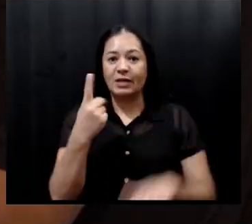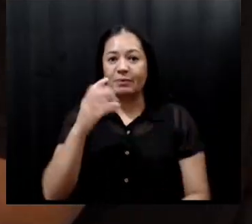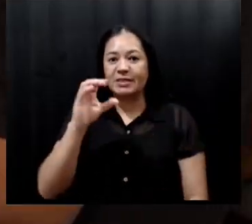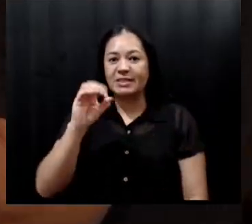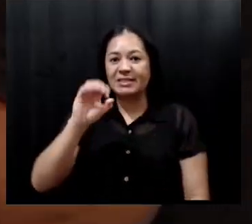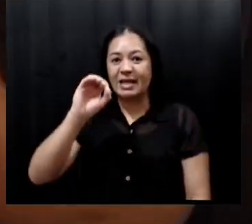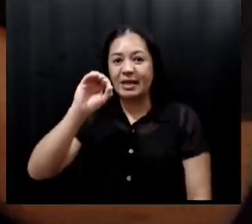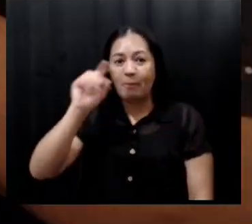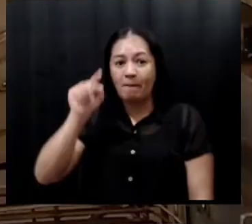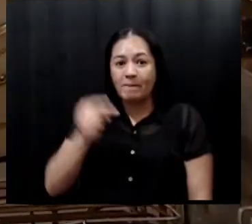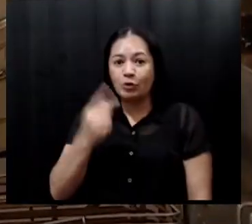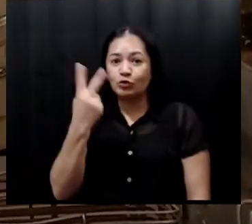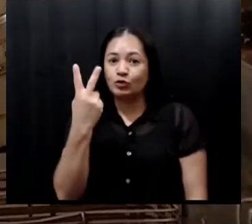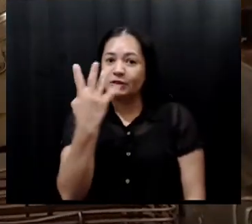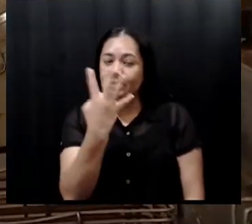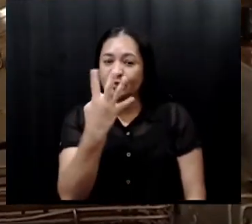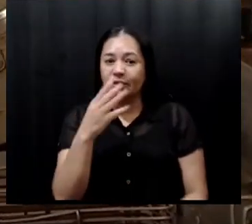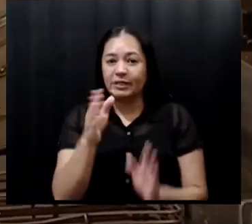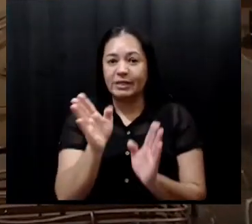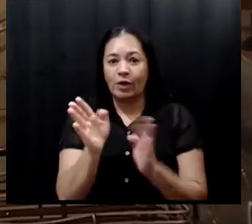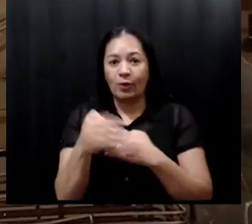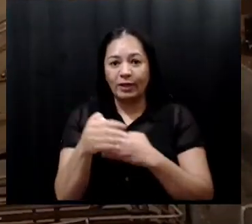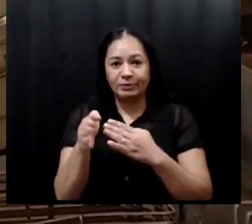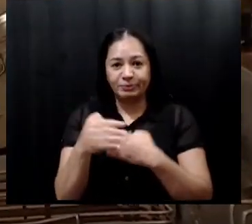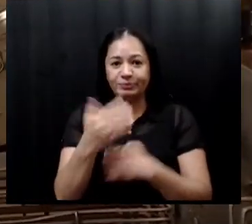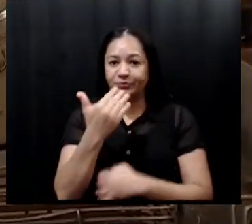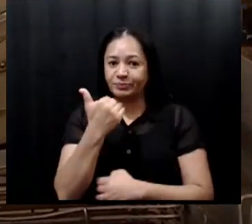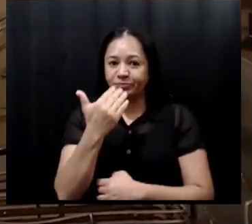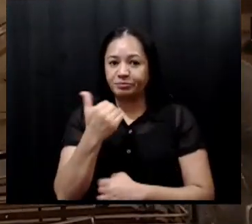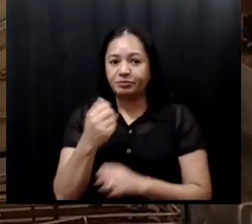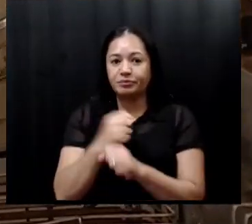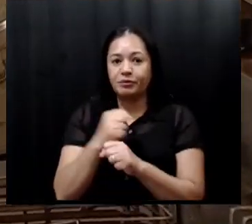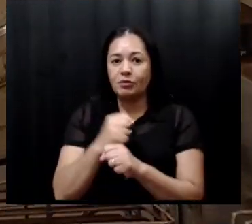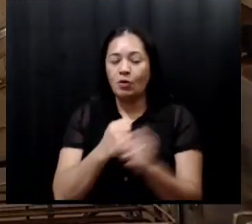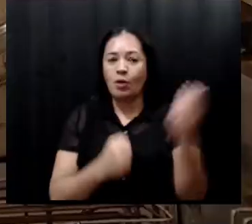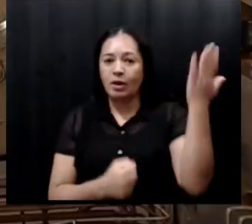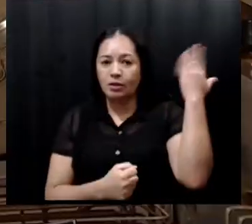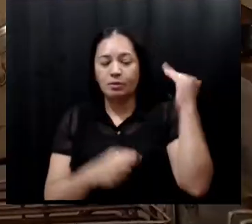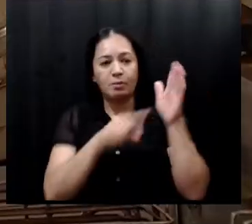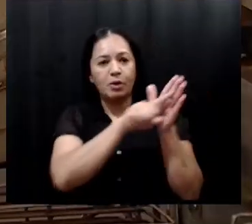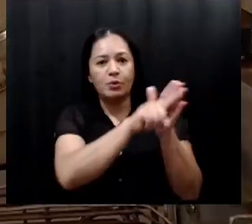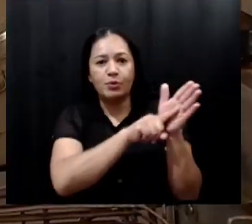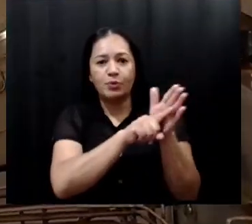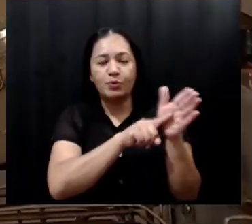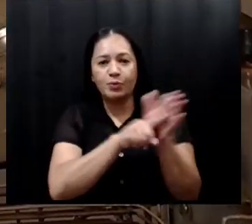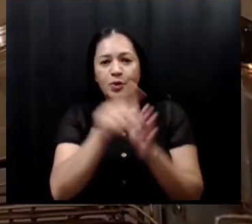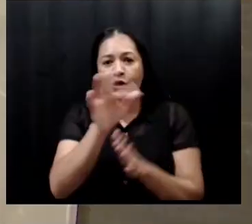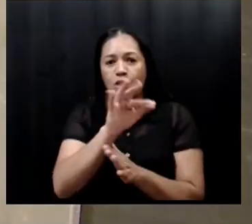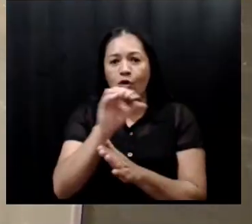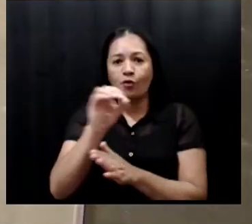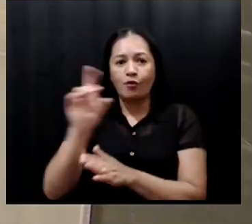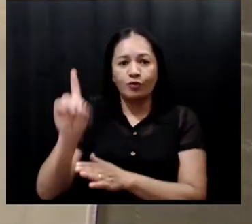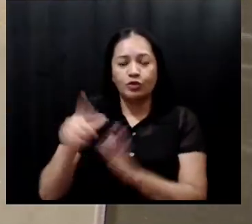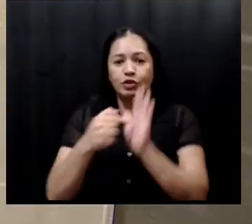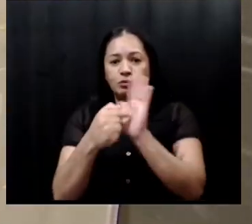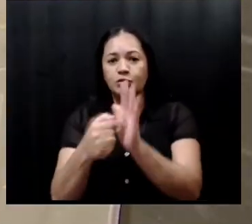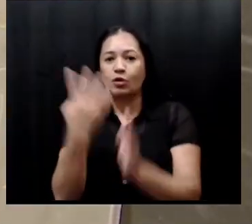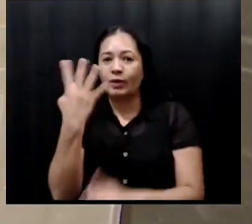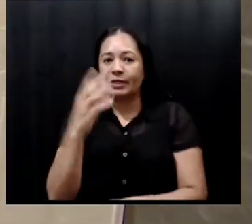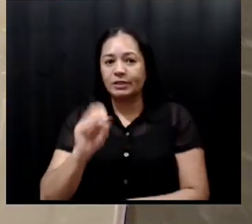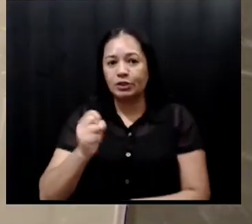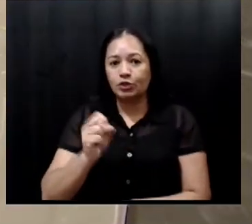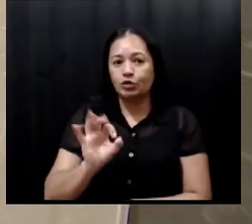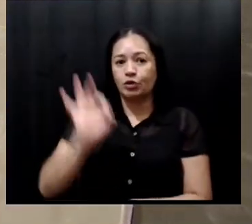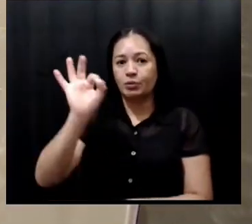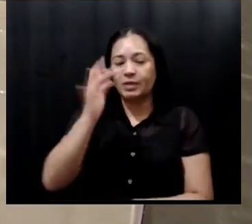100.244 marmitarias. No ano passado, a pesquisa Food Compass mostrou que 48% das pessoas costumam